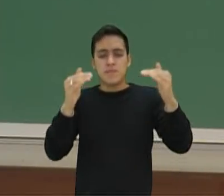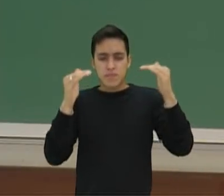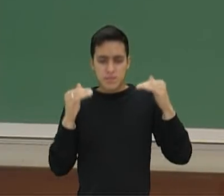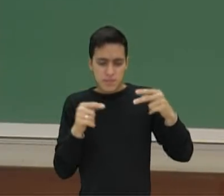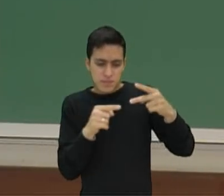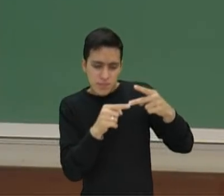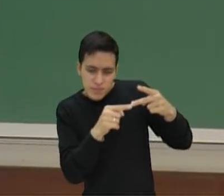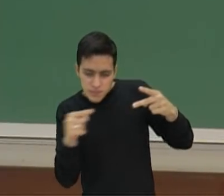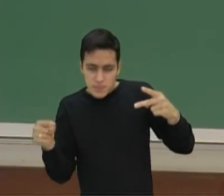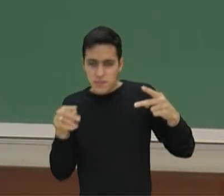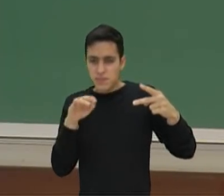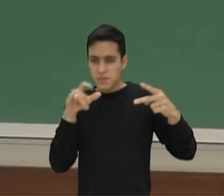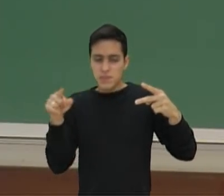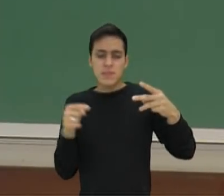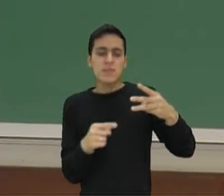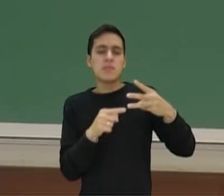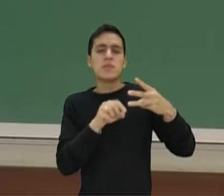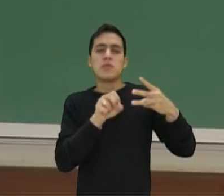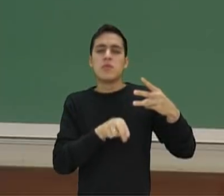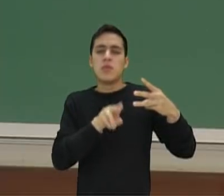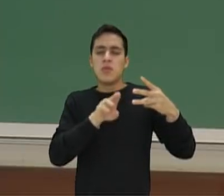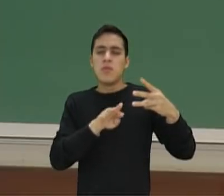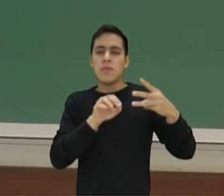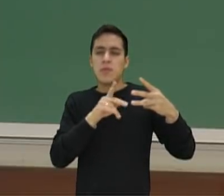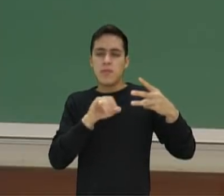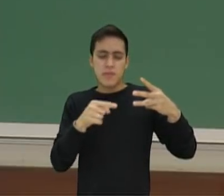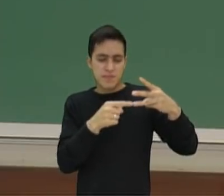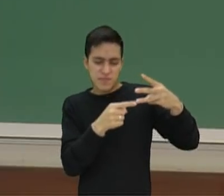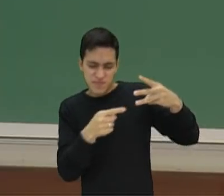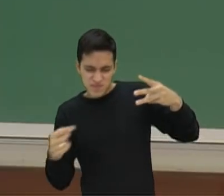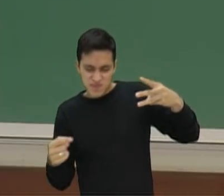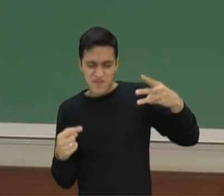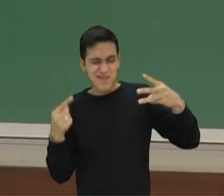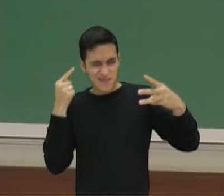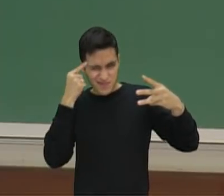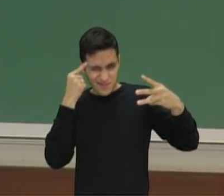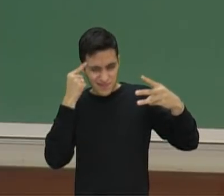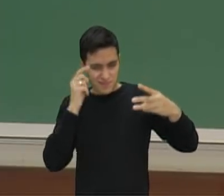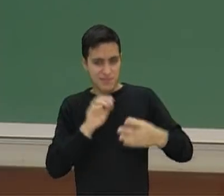e subtropical, lá próximo ao Trópico de Capricórnio.